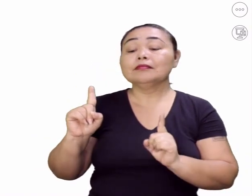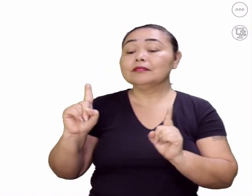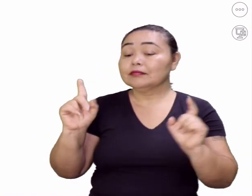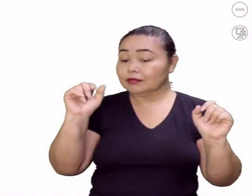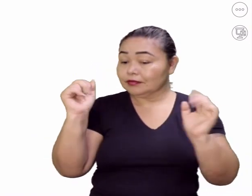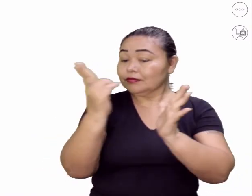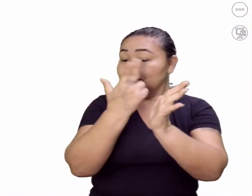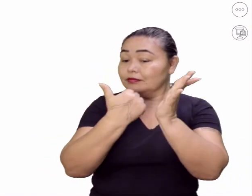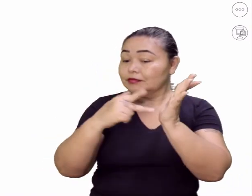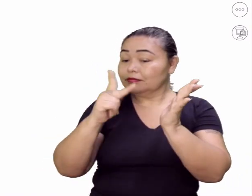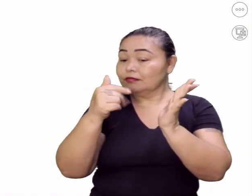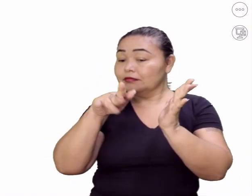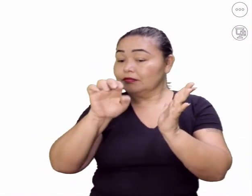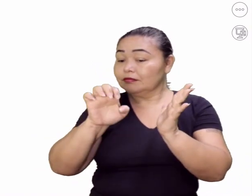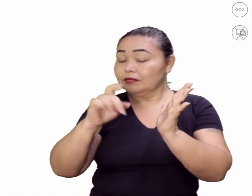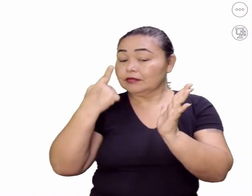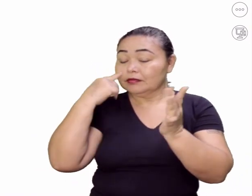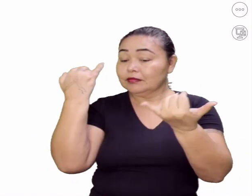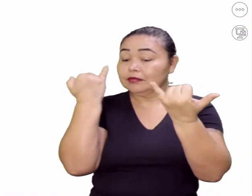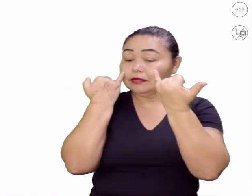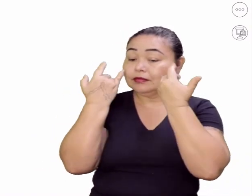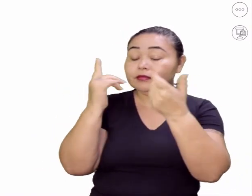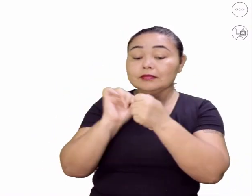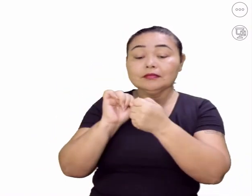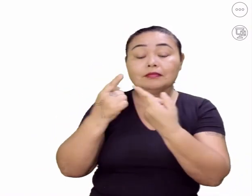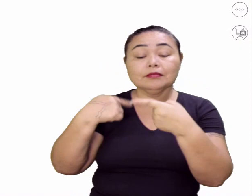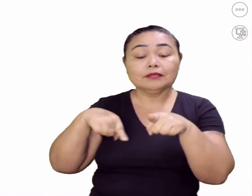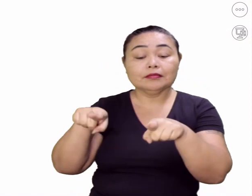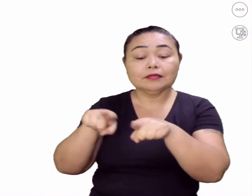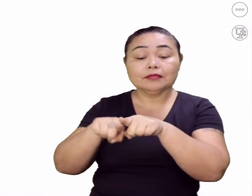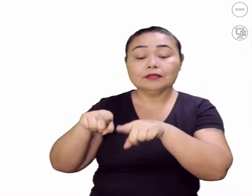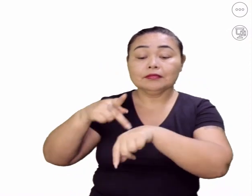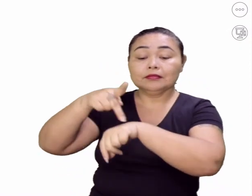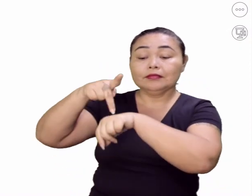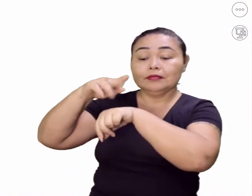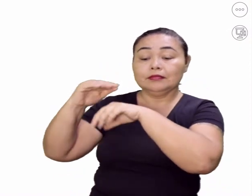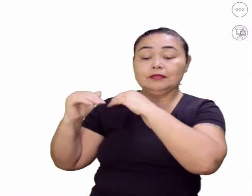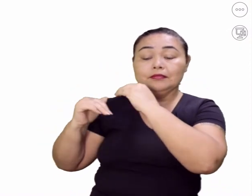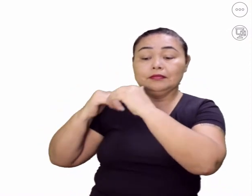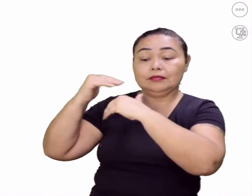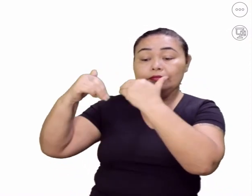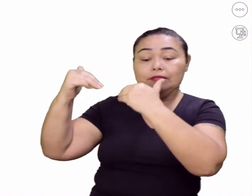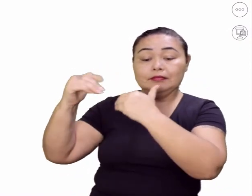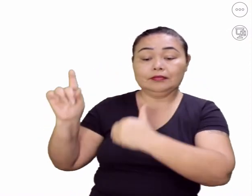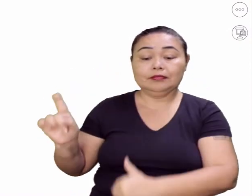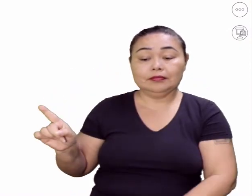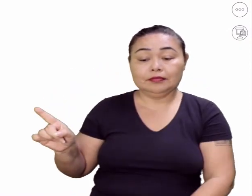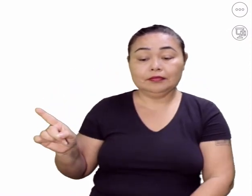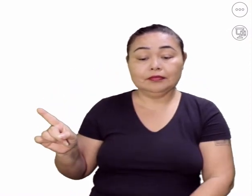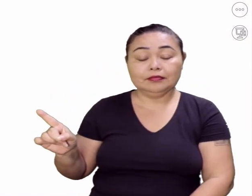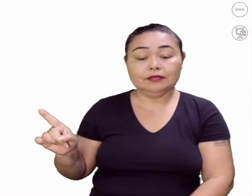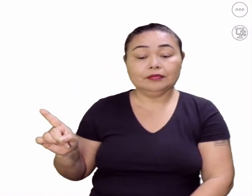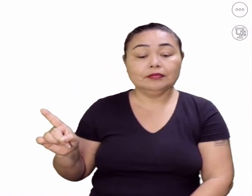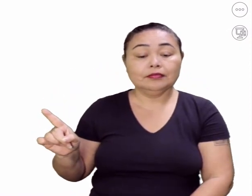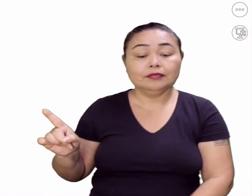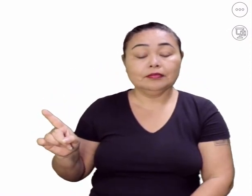outra informação, ó. Ela também representa os países desenvolvidos. Exato. Não é